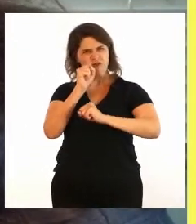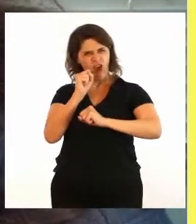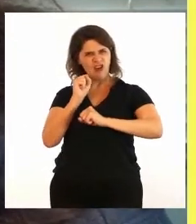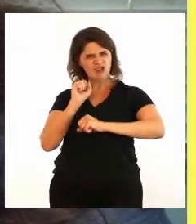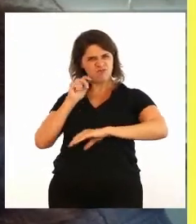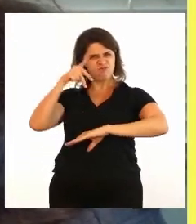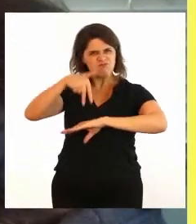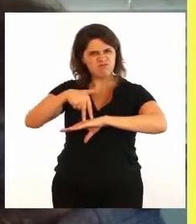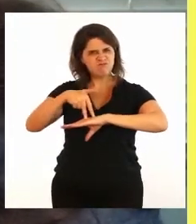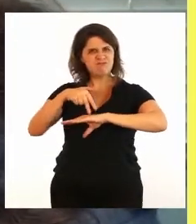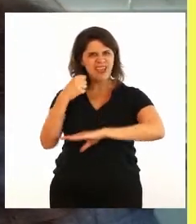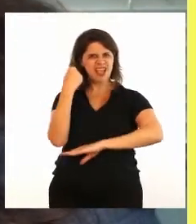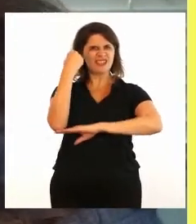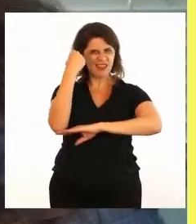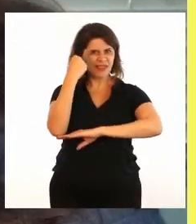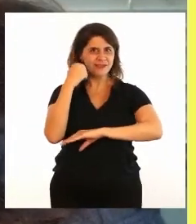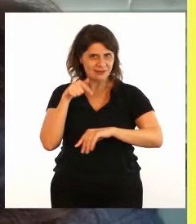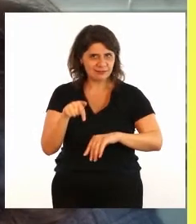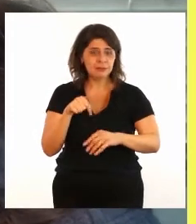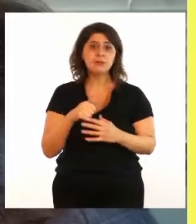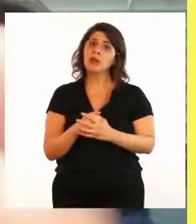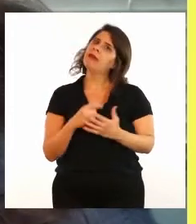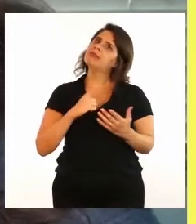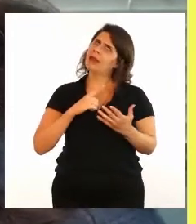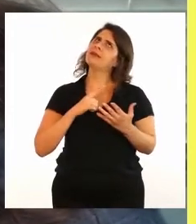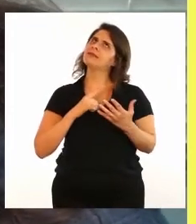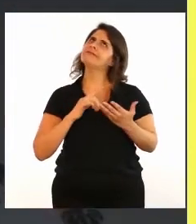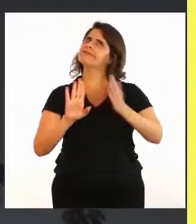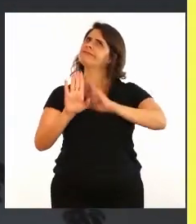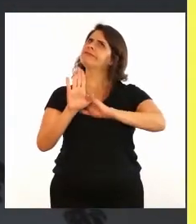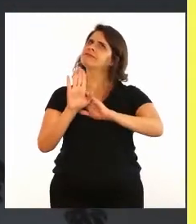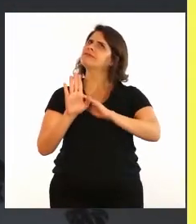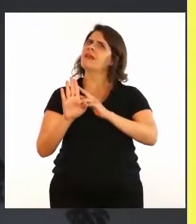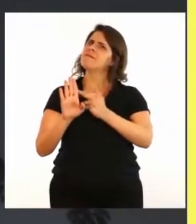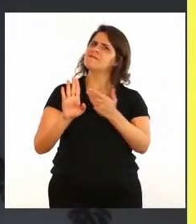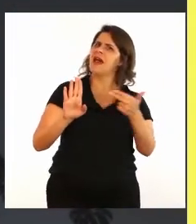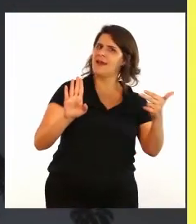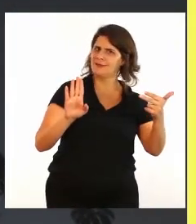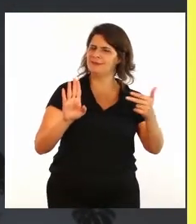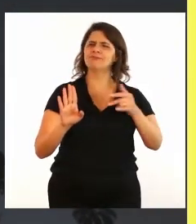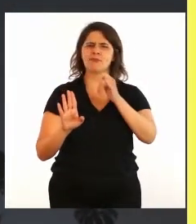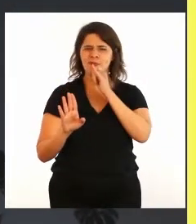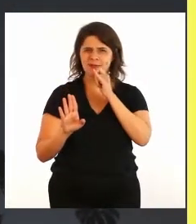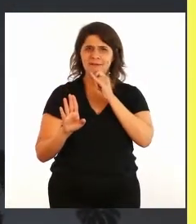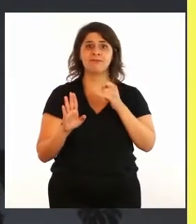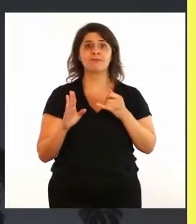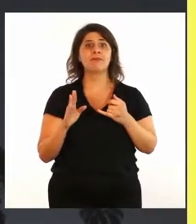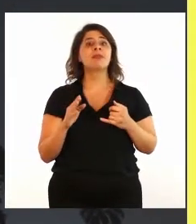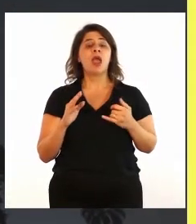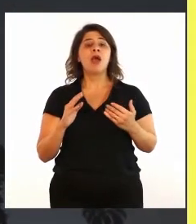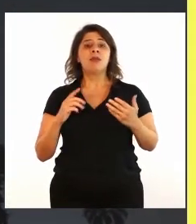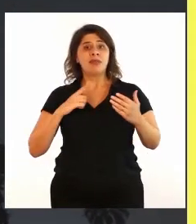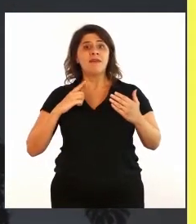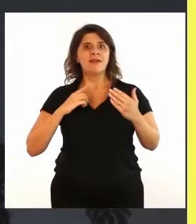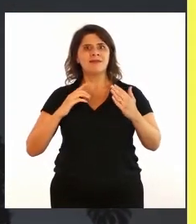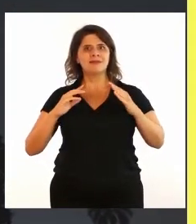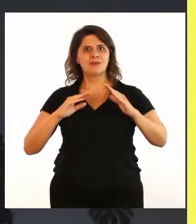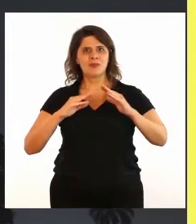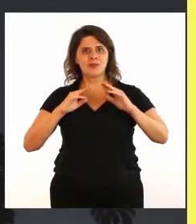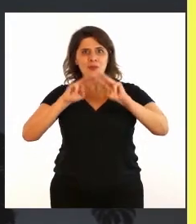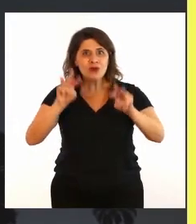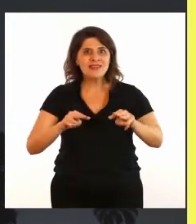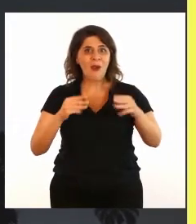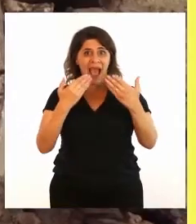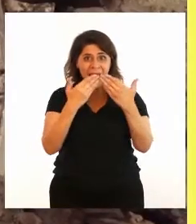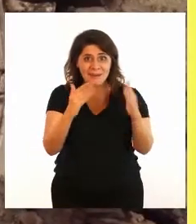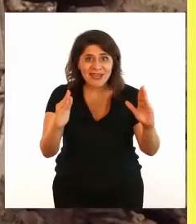que são vários fatores, como eu falei. Quando abriu-se as portas ali no dia seguinte, estava lá ele, lá.